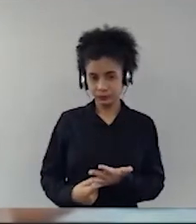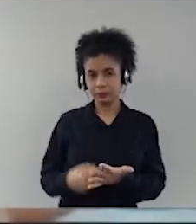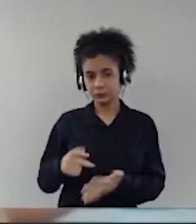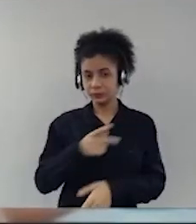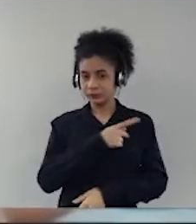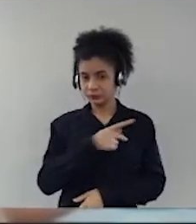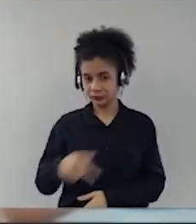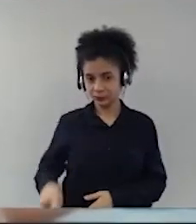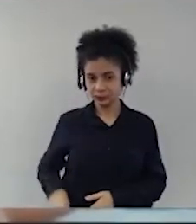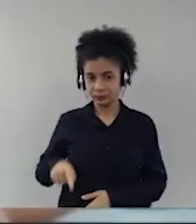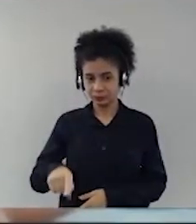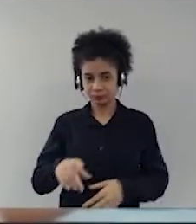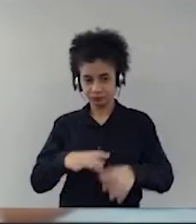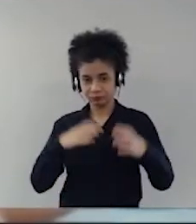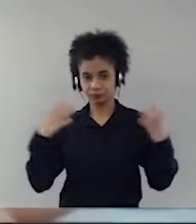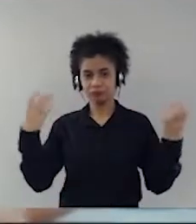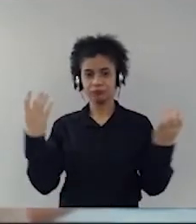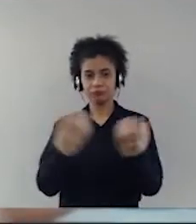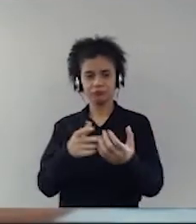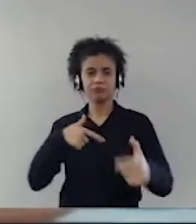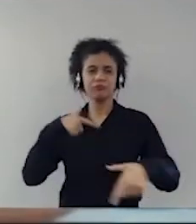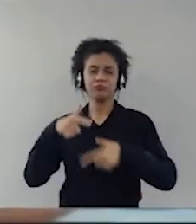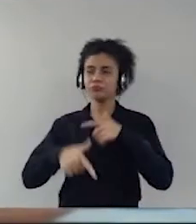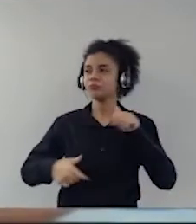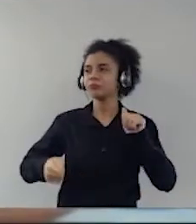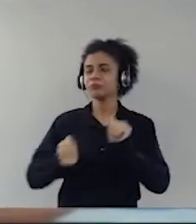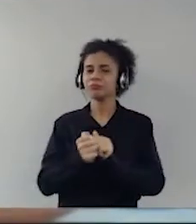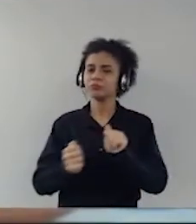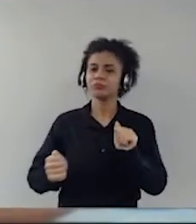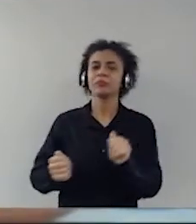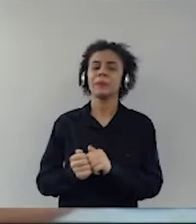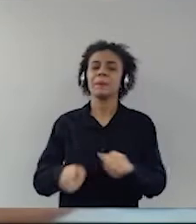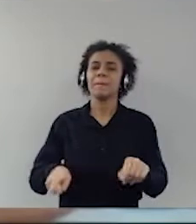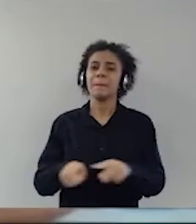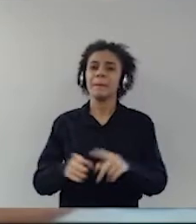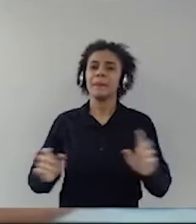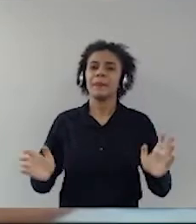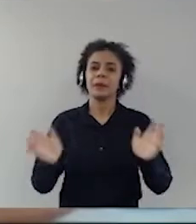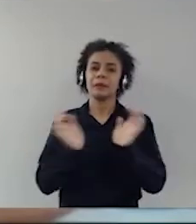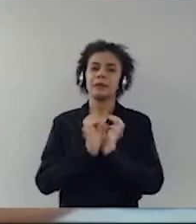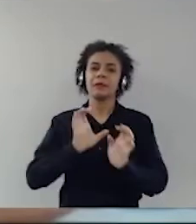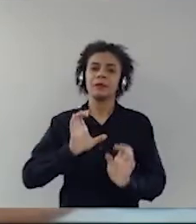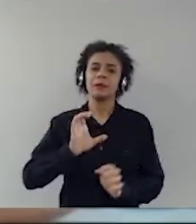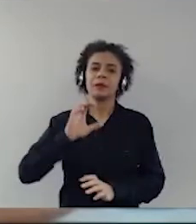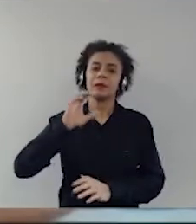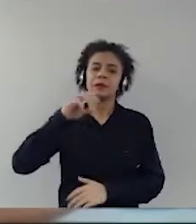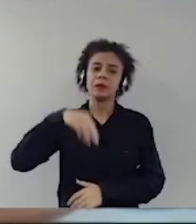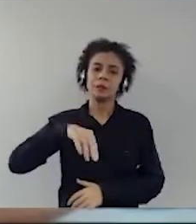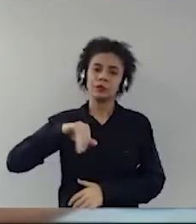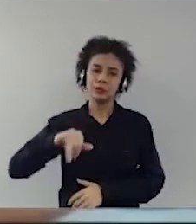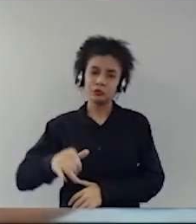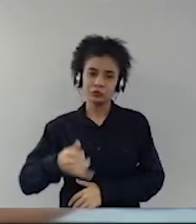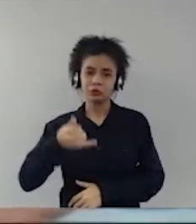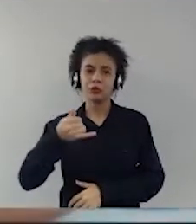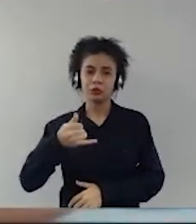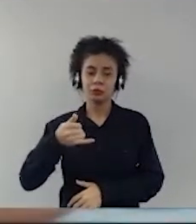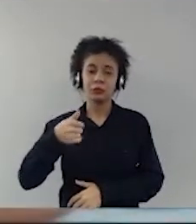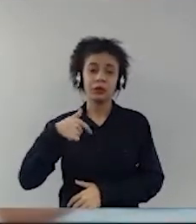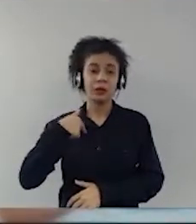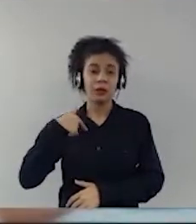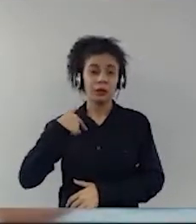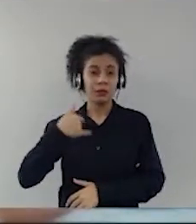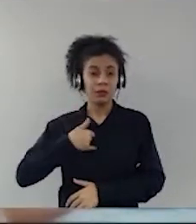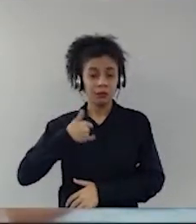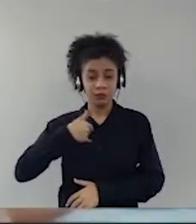presidente dessa comissão, trabalhamos juntos, e também num grupo do CNJ, e desde os 7 anos